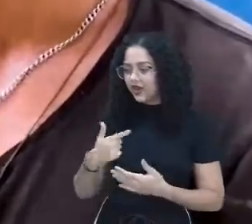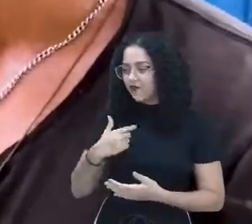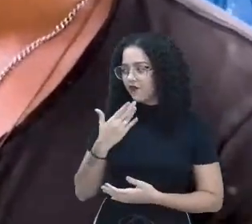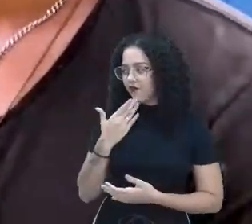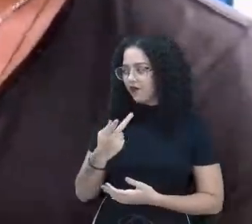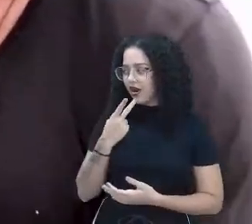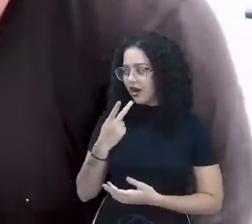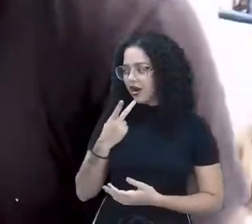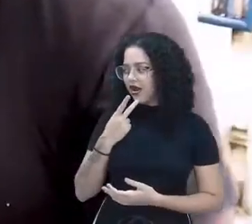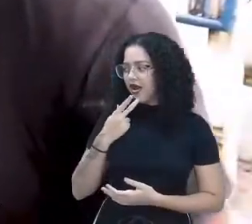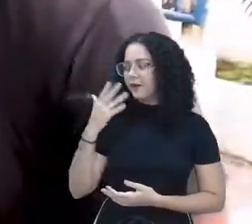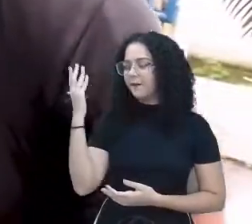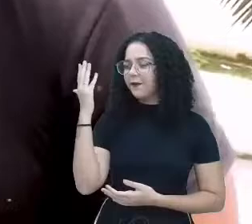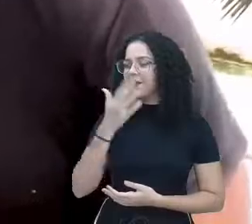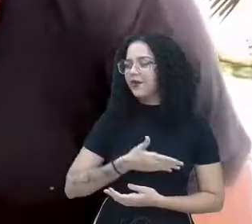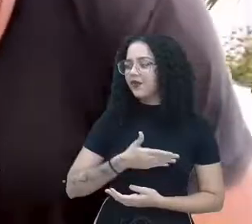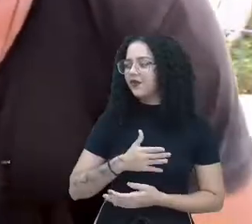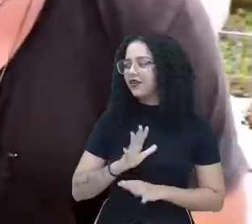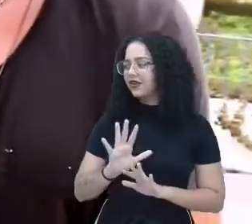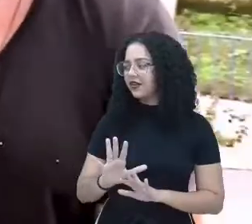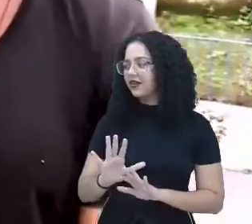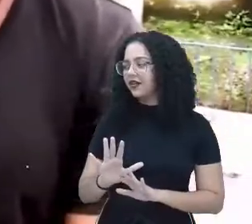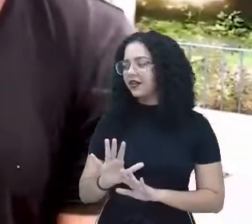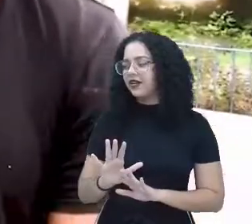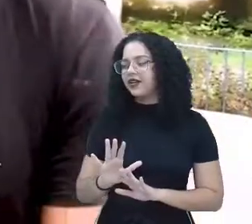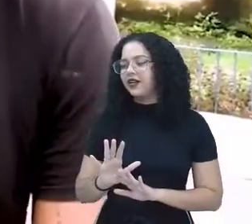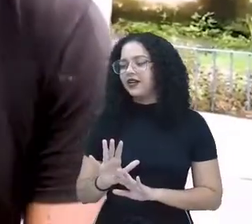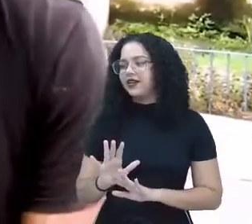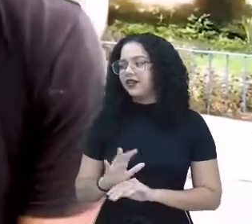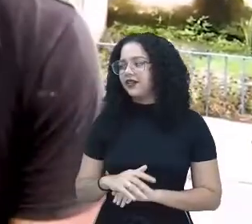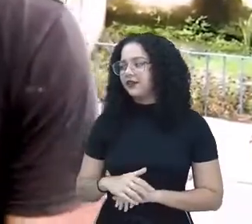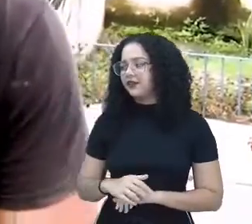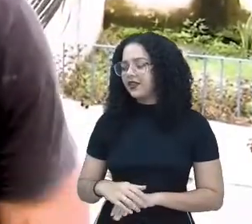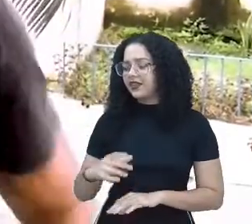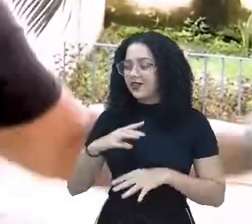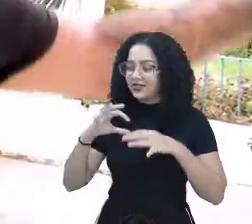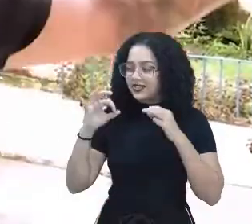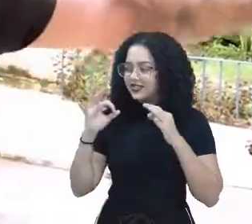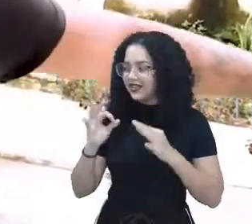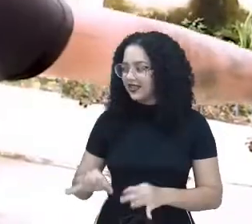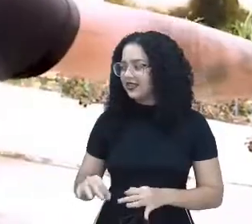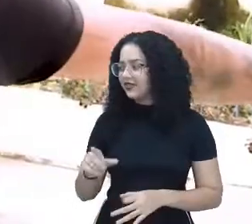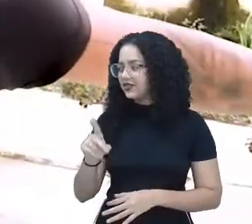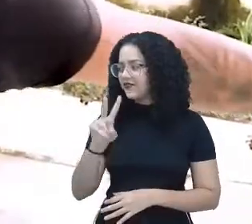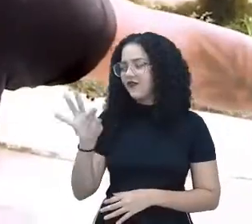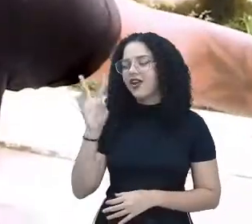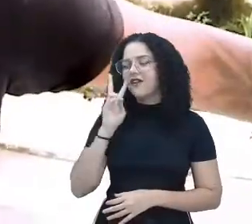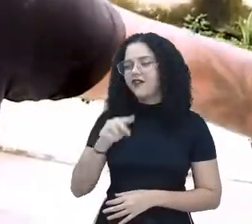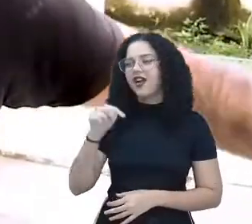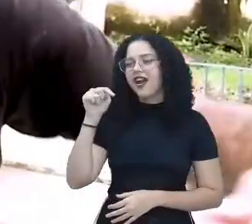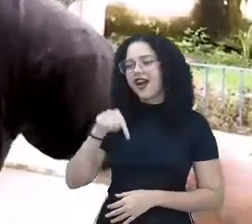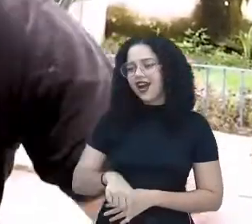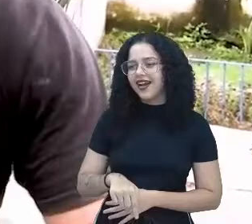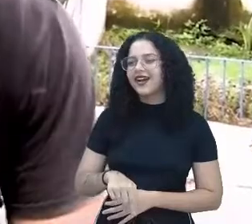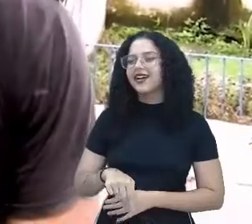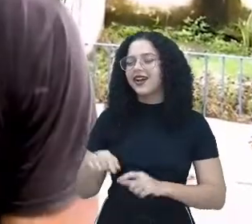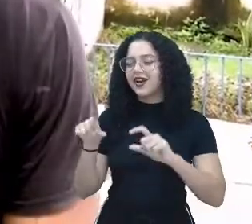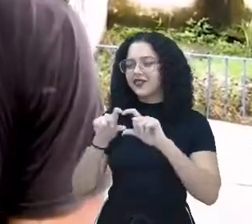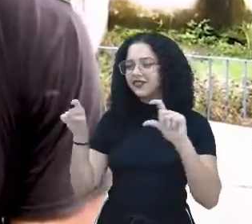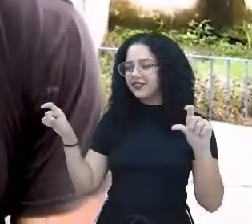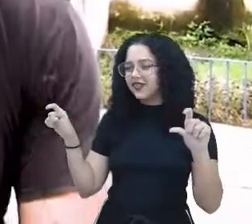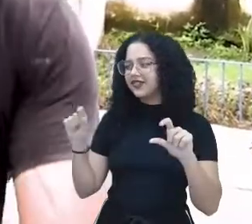e provavelmente não. Com certeza, você vai ver aqui essa